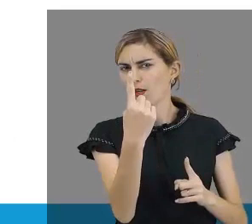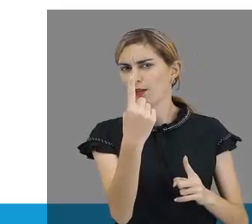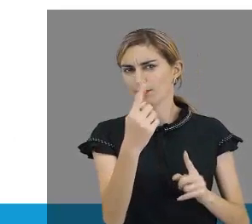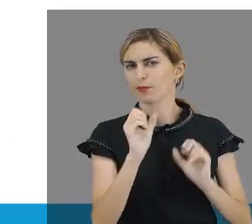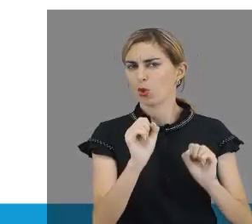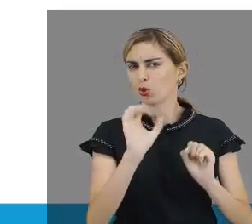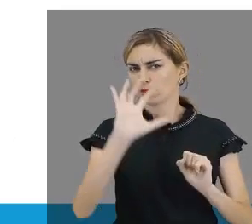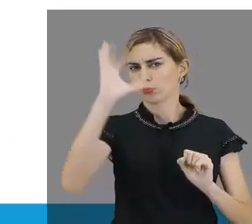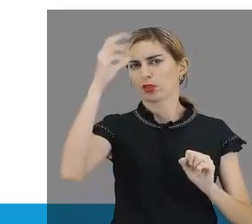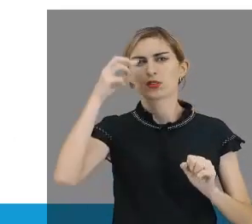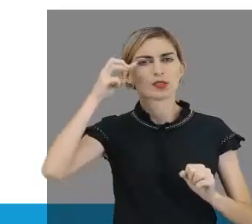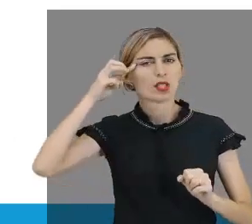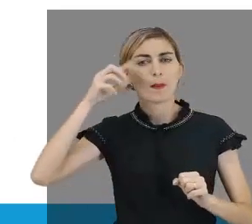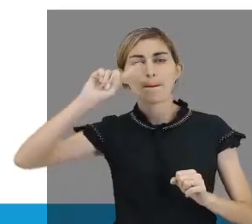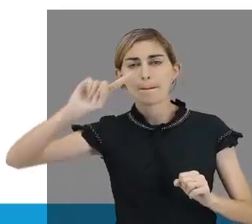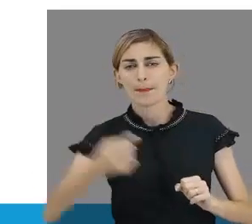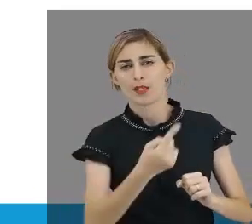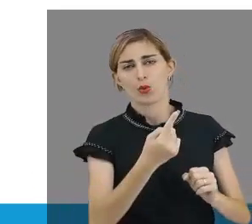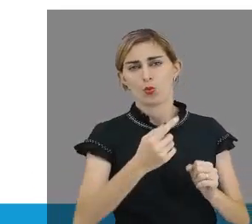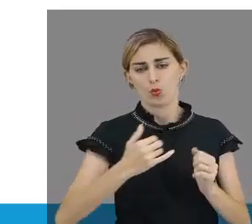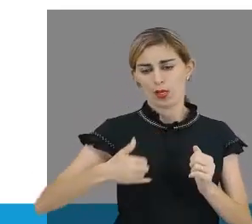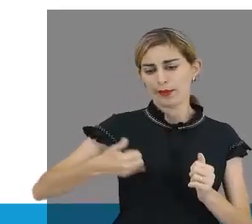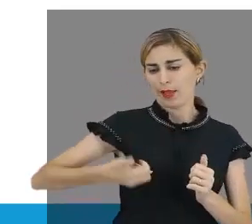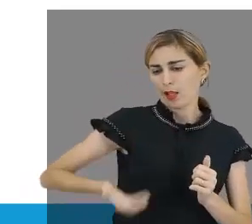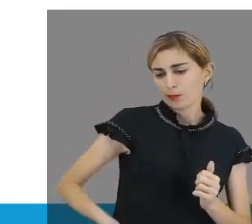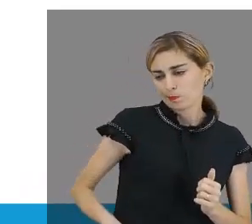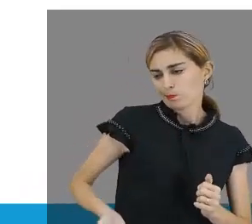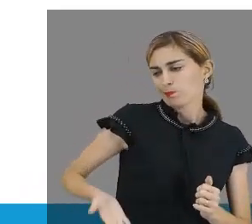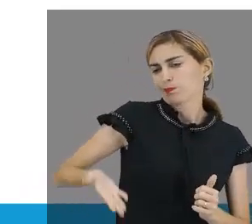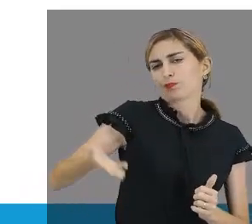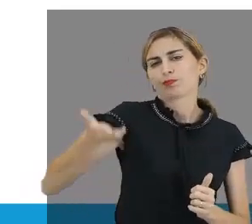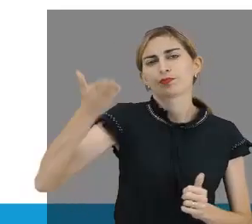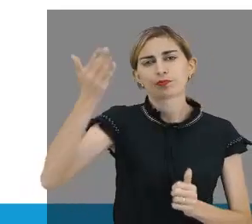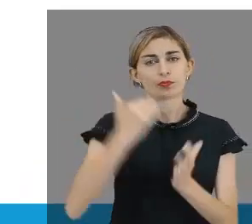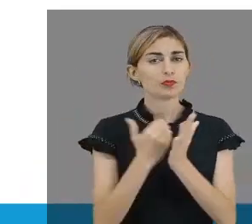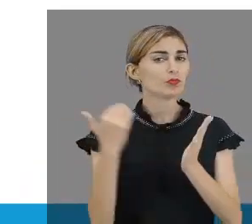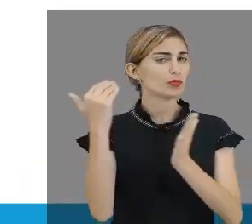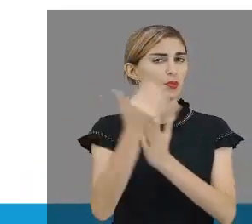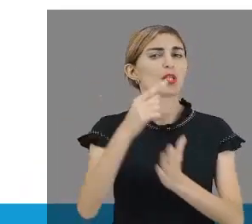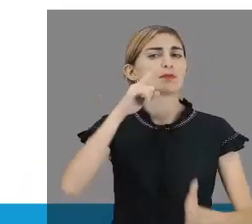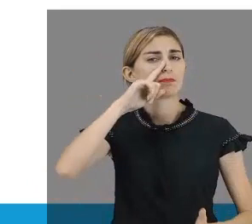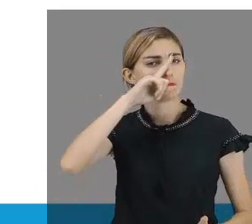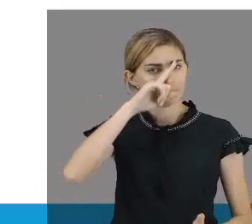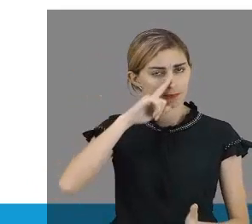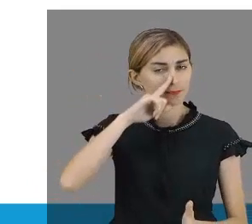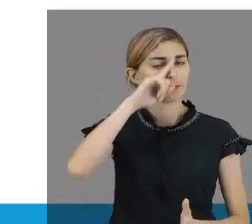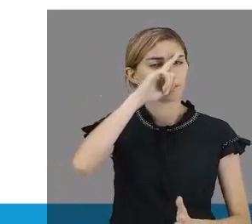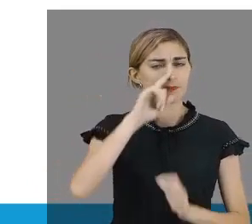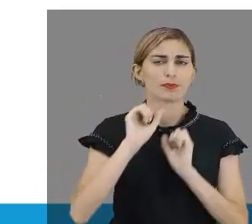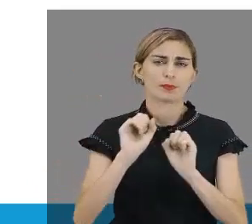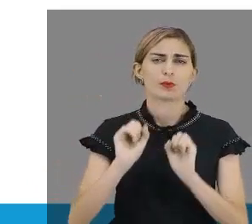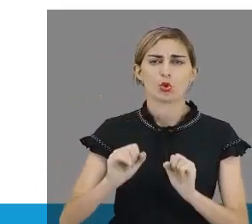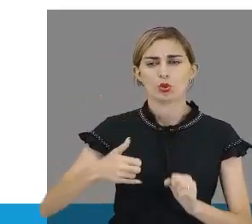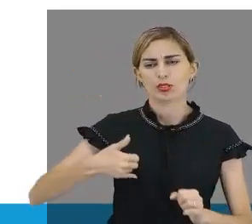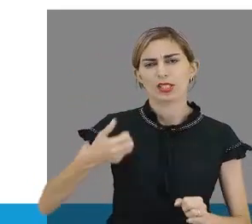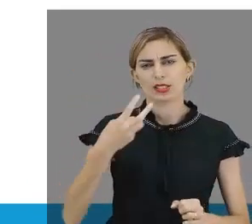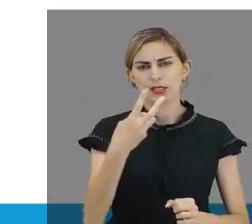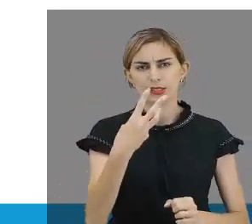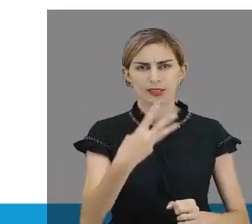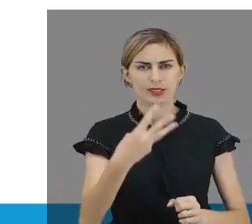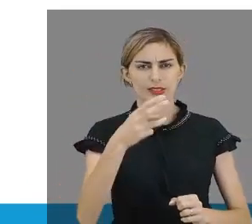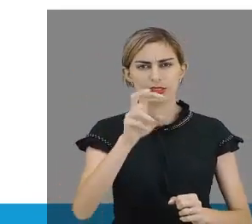chance em 1000 de ter um bebê com síndrome de Down. Quanto mais a idade vai aumentando, mais esse fator de risco. Então,